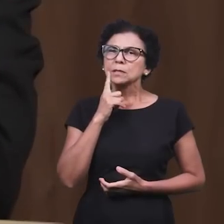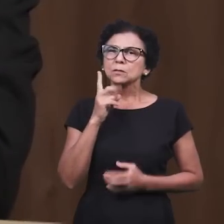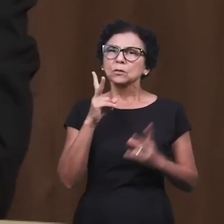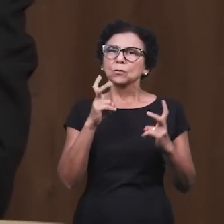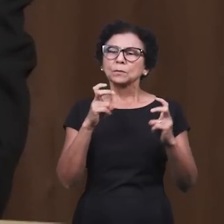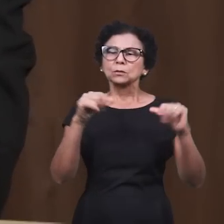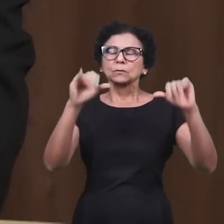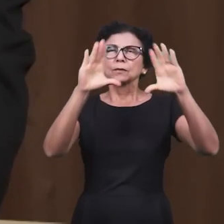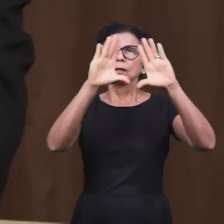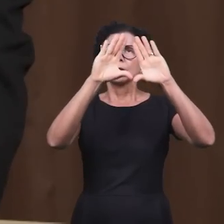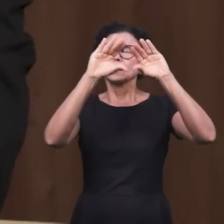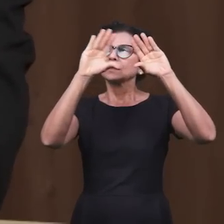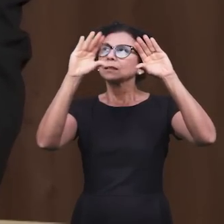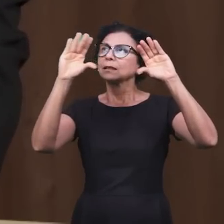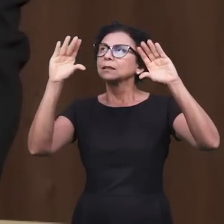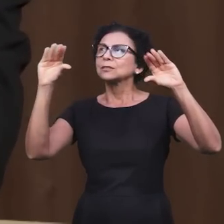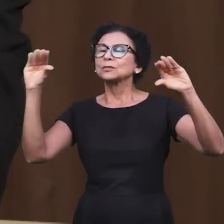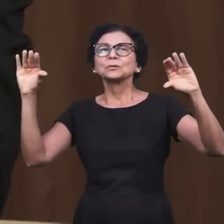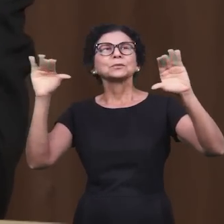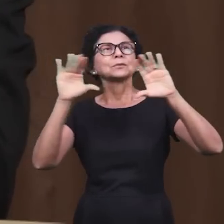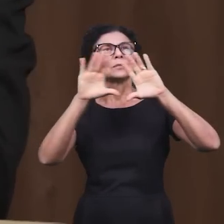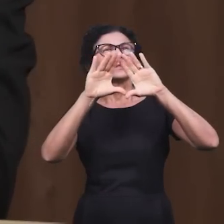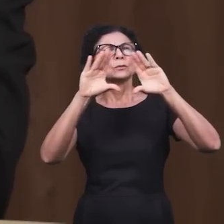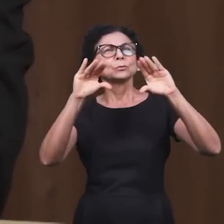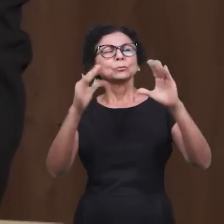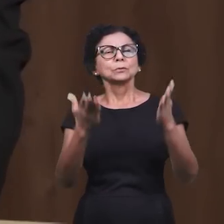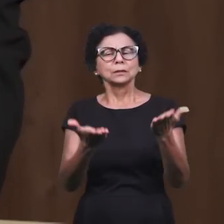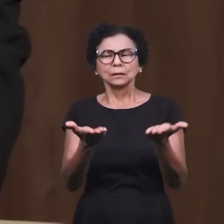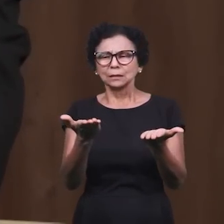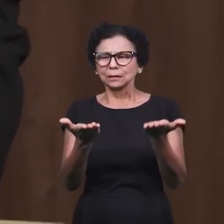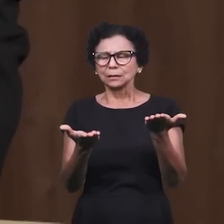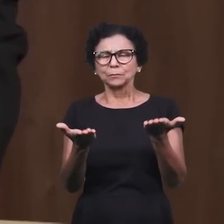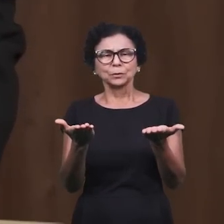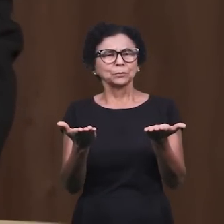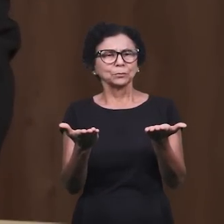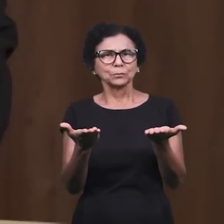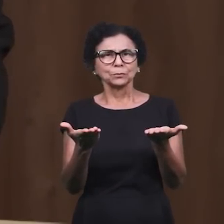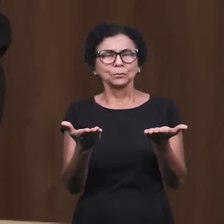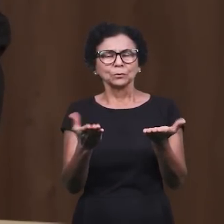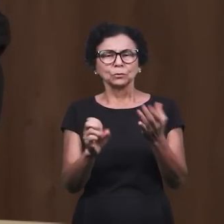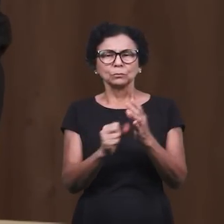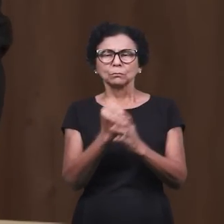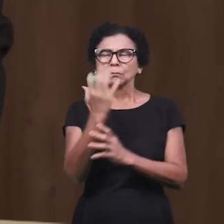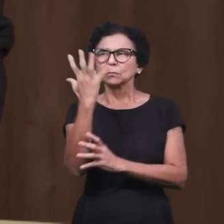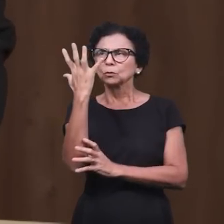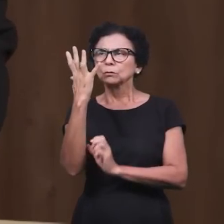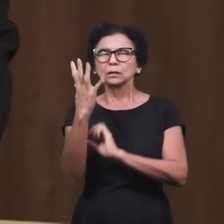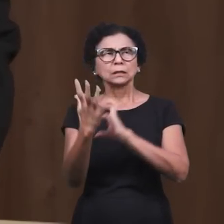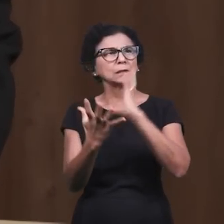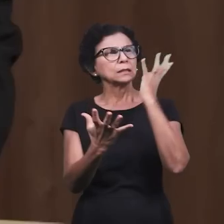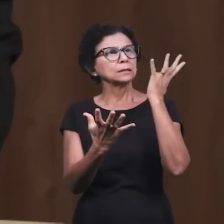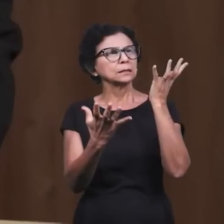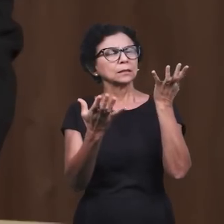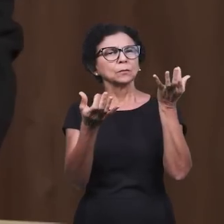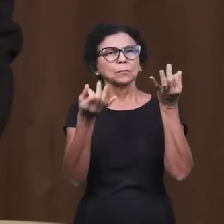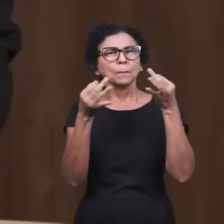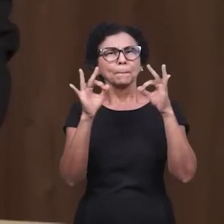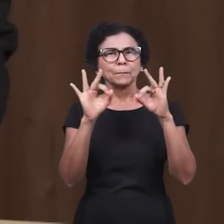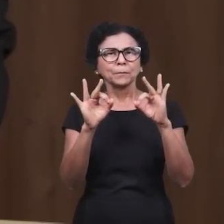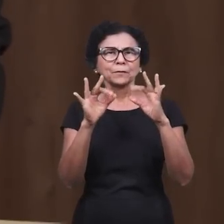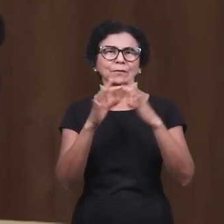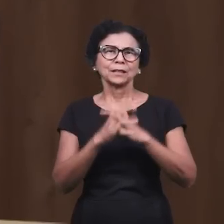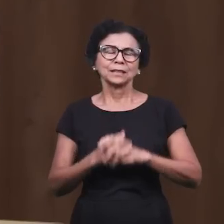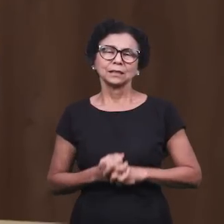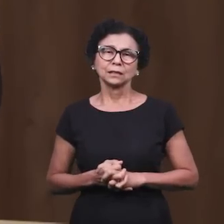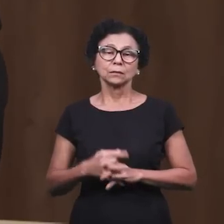bom. natureza, a cadeia alimentar, tudo é um equilíbrio. Por que a natureza funciona tão bem, tão perfeita? Porque Deus criou